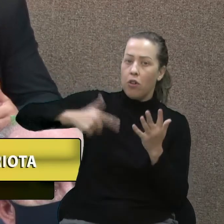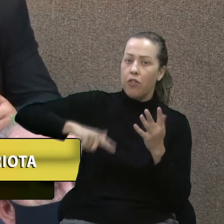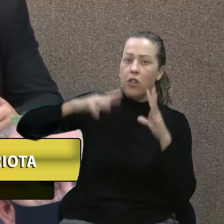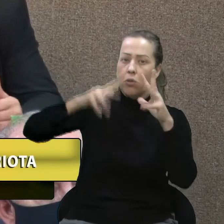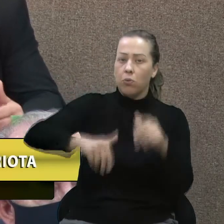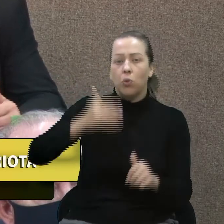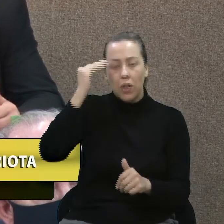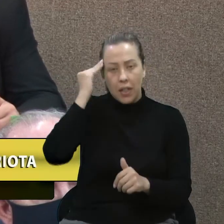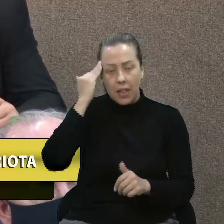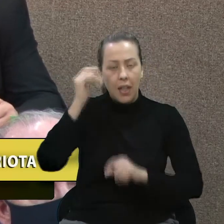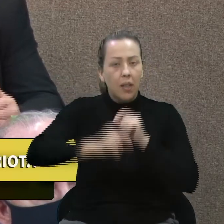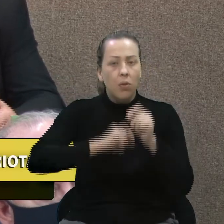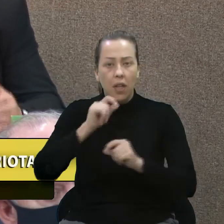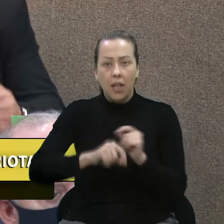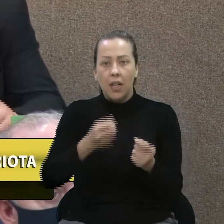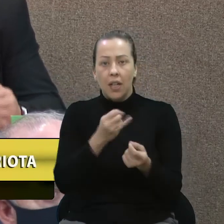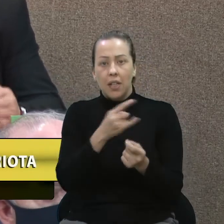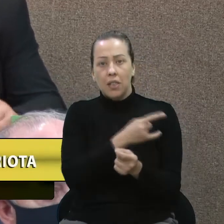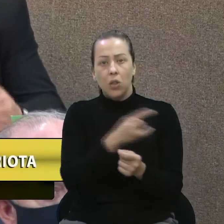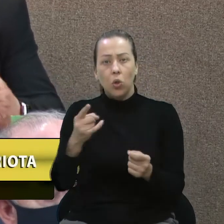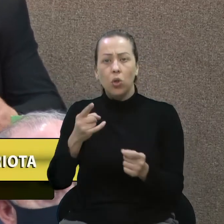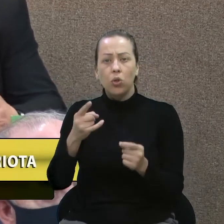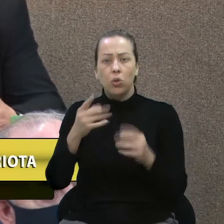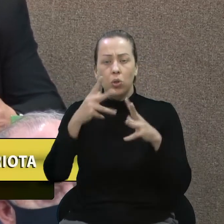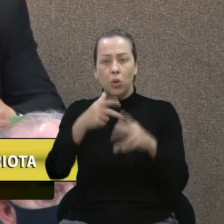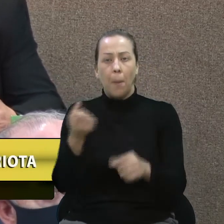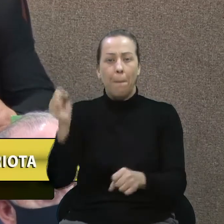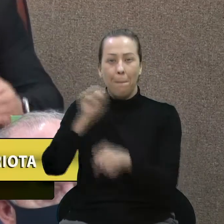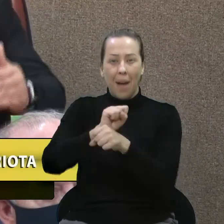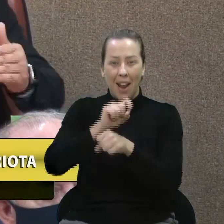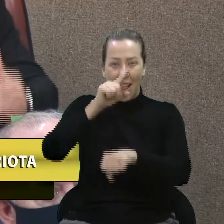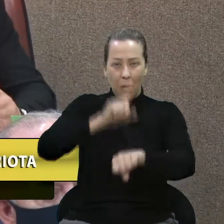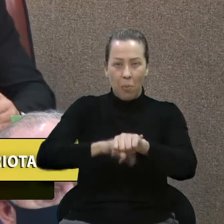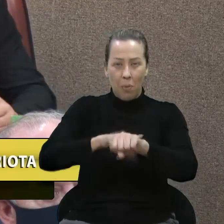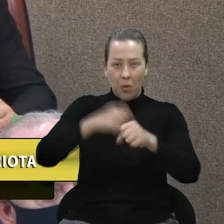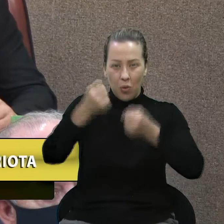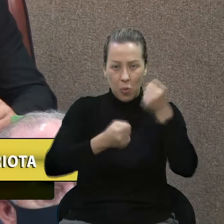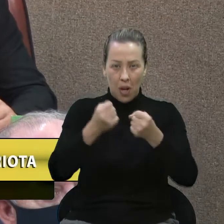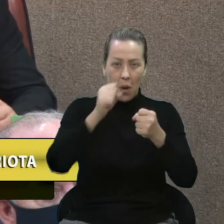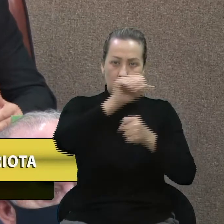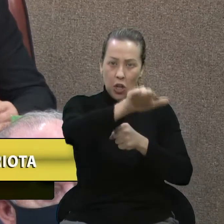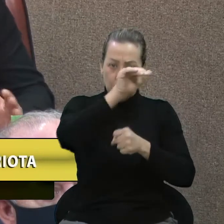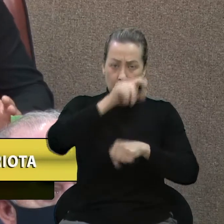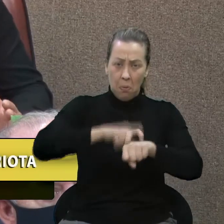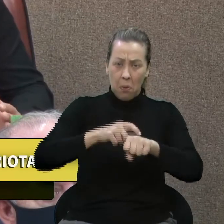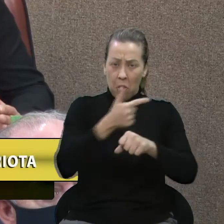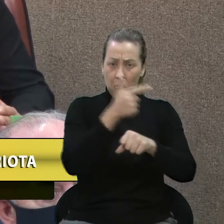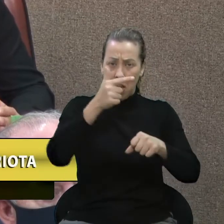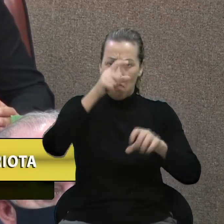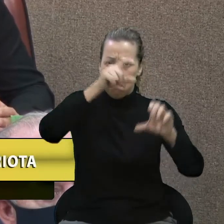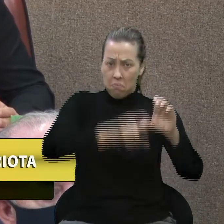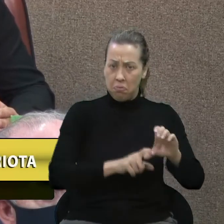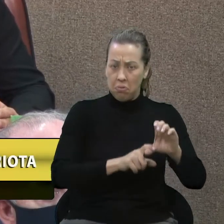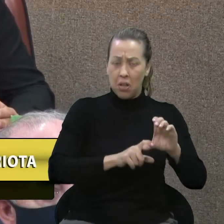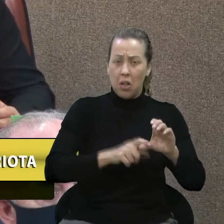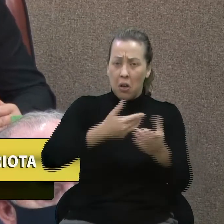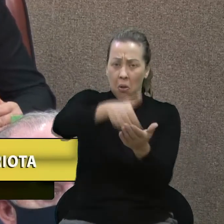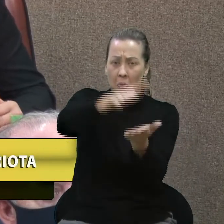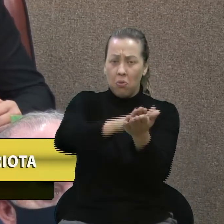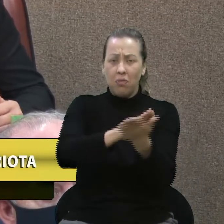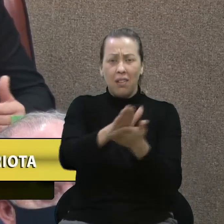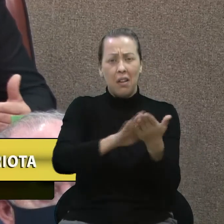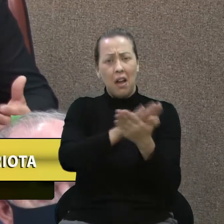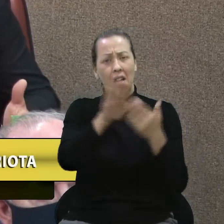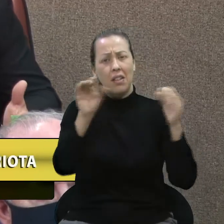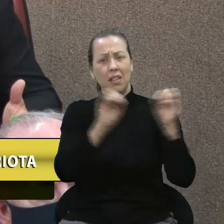entendam que... Se todos aqueles que são parados estão em dia, não tem multa nenhuma. Então, como é que